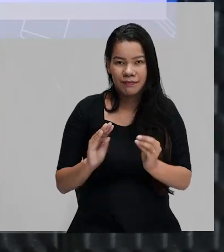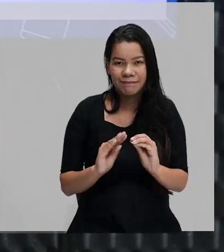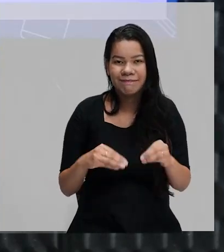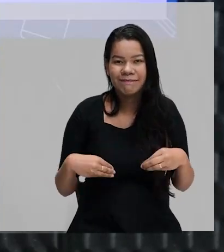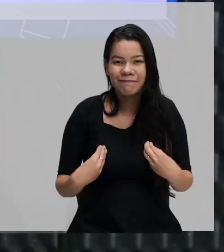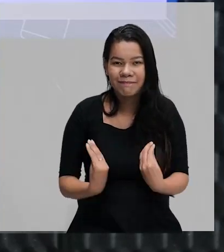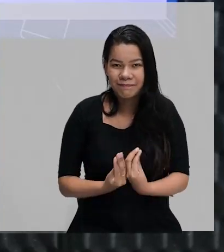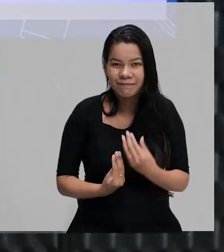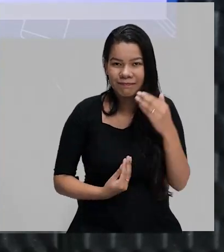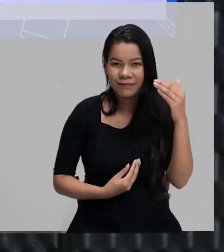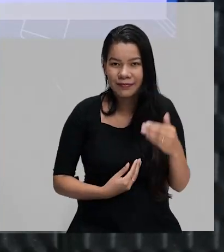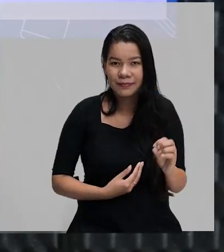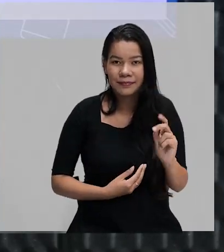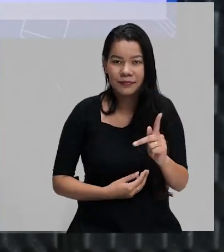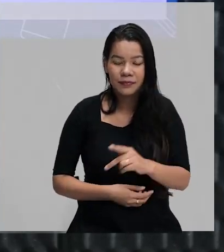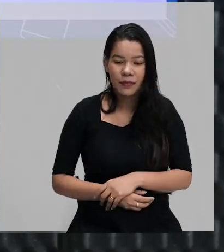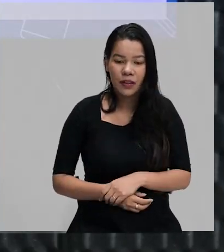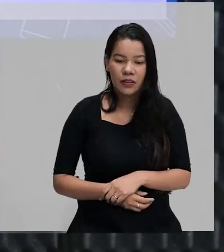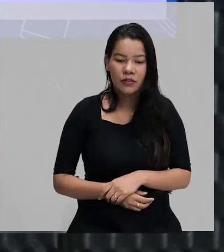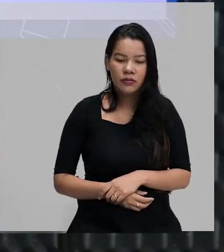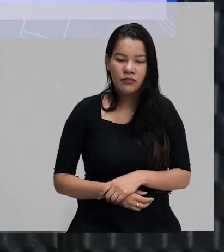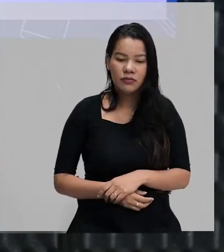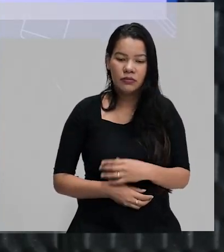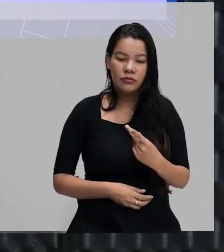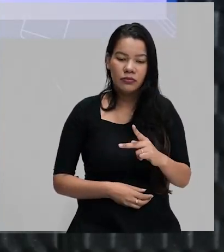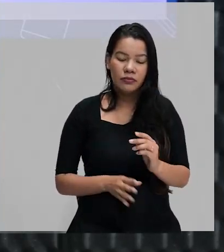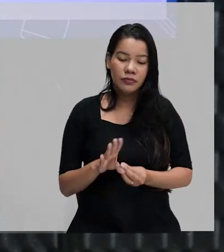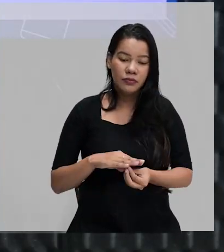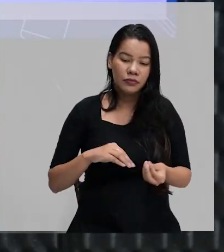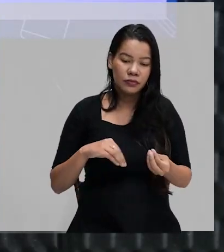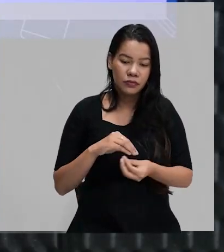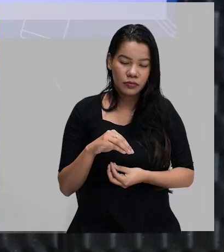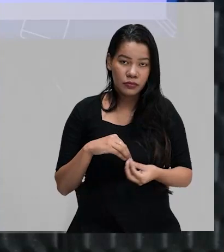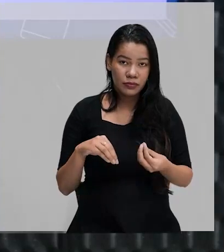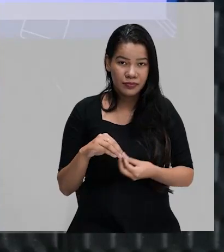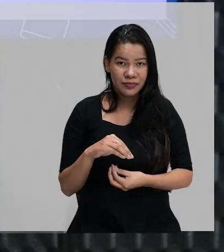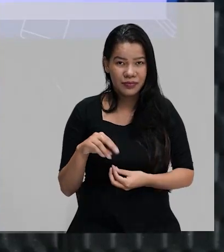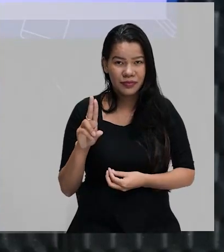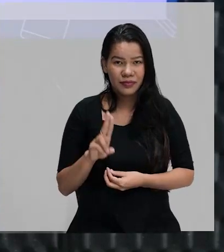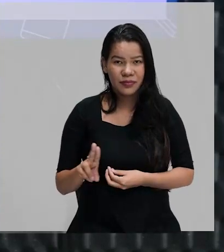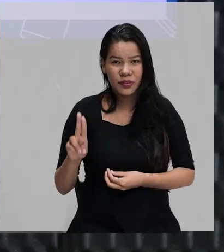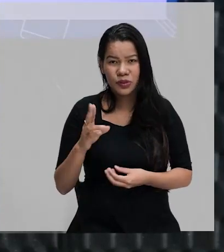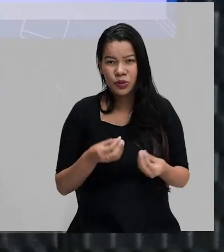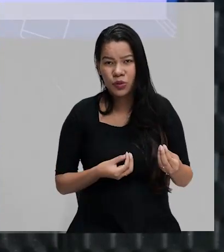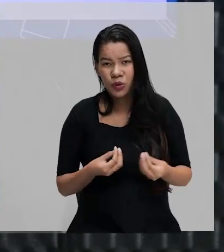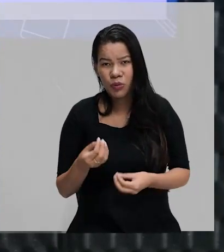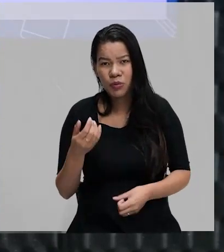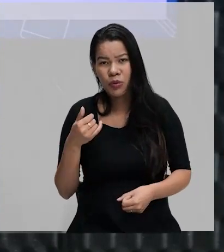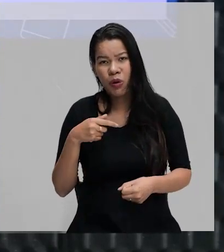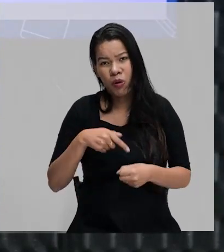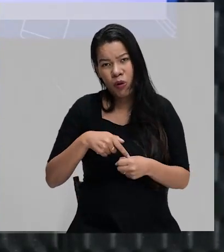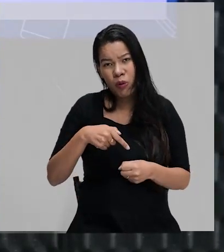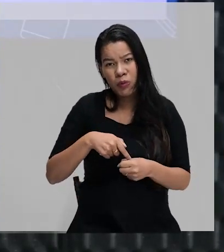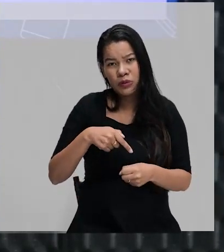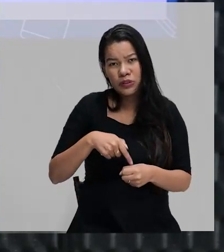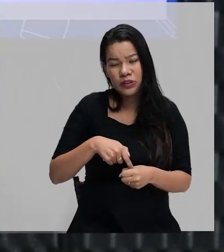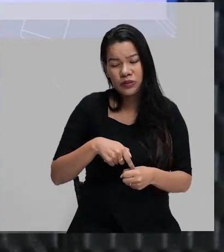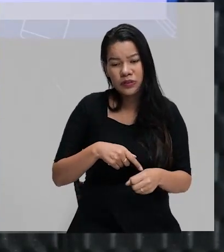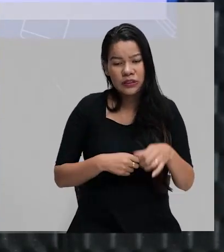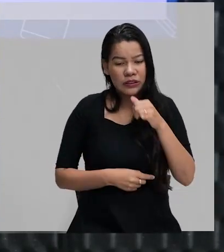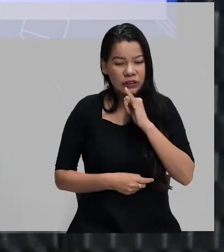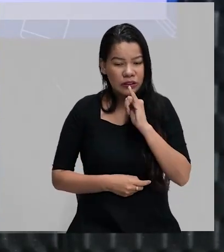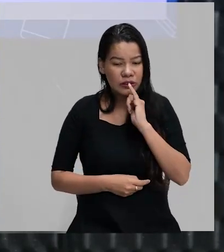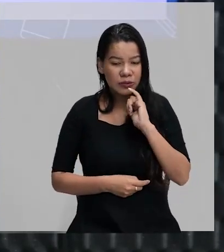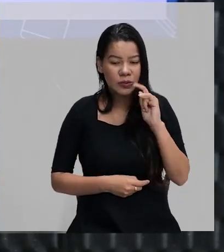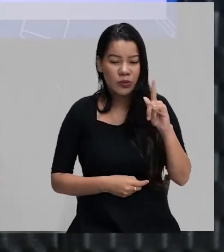uma mistura. Certas misturas gasosas são usadas como combustíveis, né? O chamado gás de água,